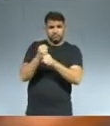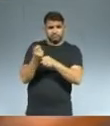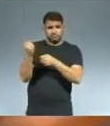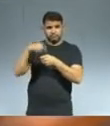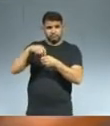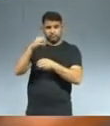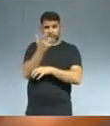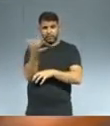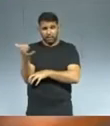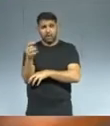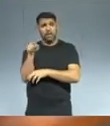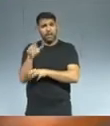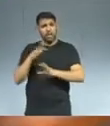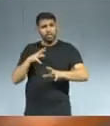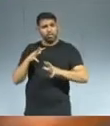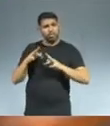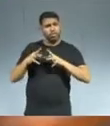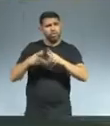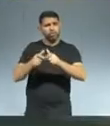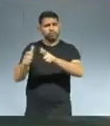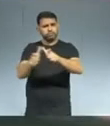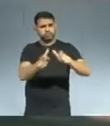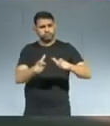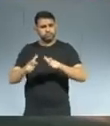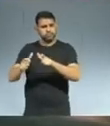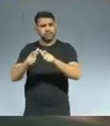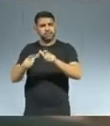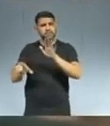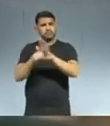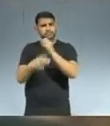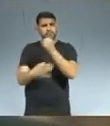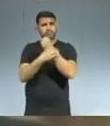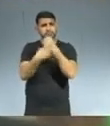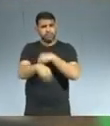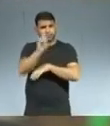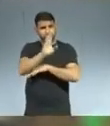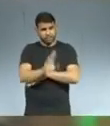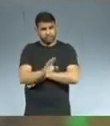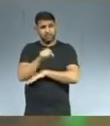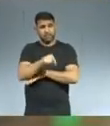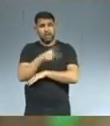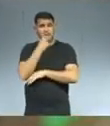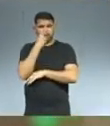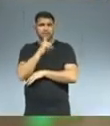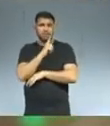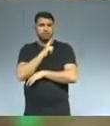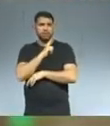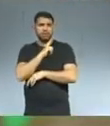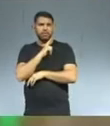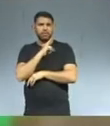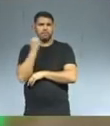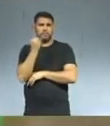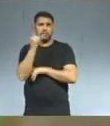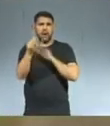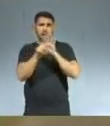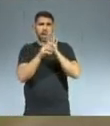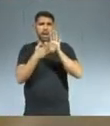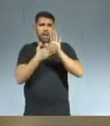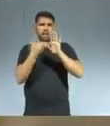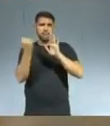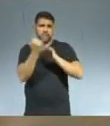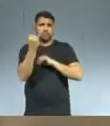ambiental e todas as suas propriedades legalizados no país eu acho que nós temos uma ferramenta